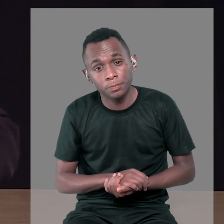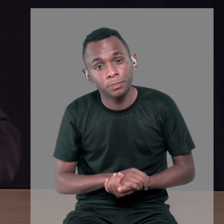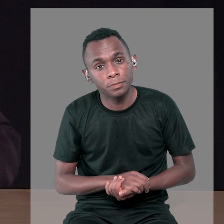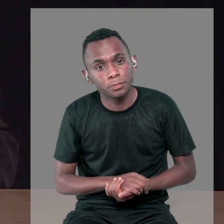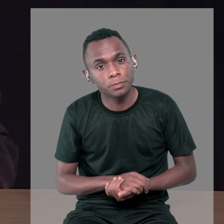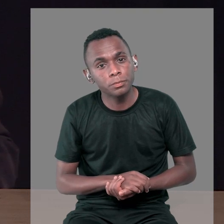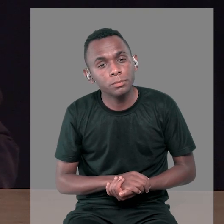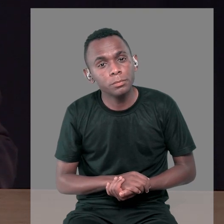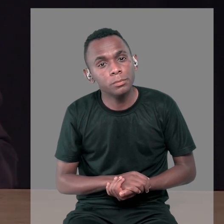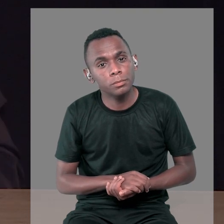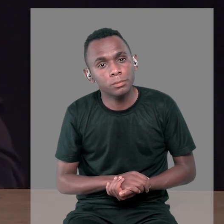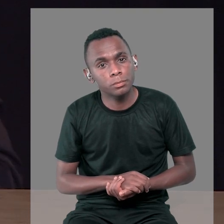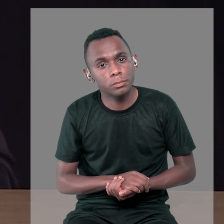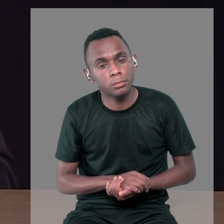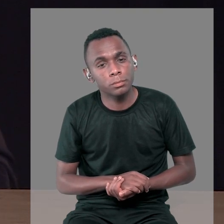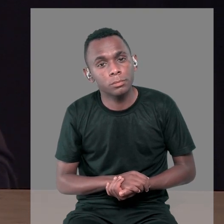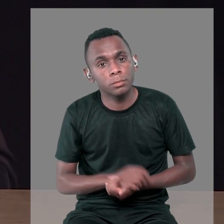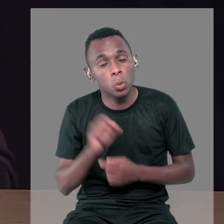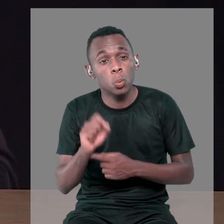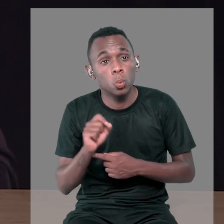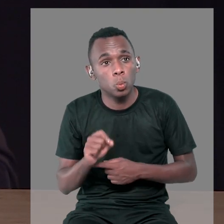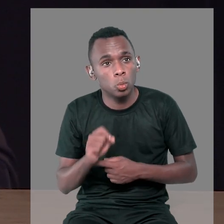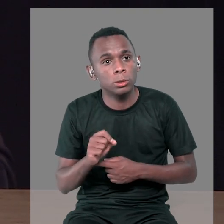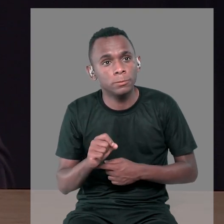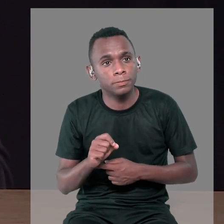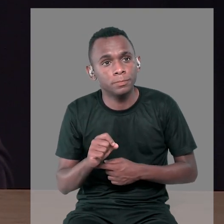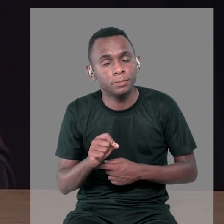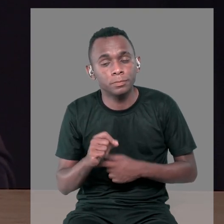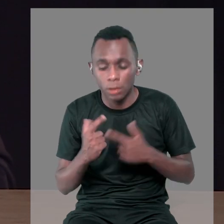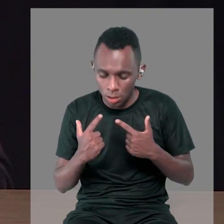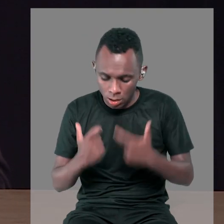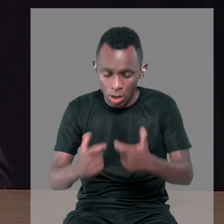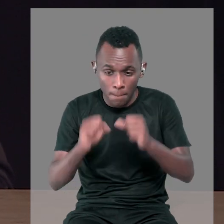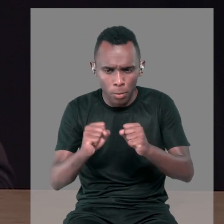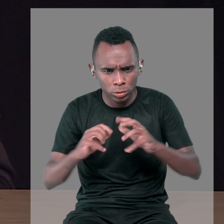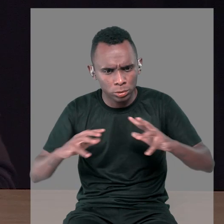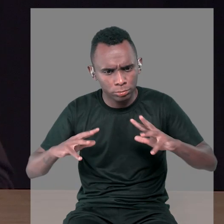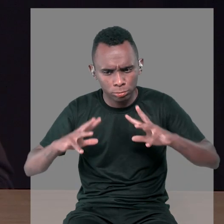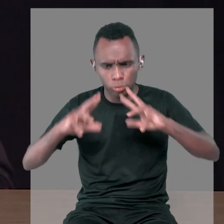que é a ideia de que a guerra pode ser total.